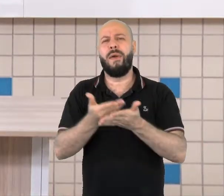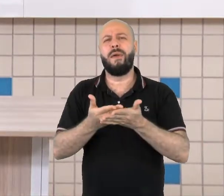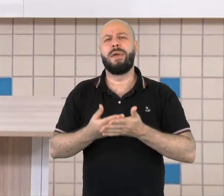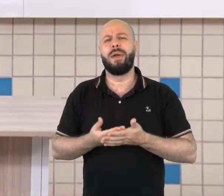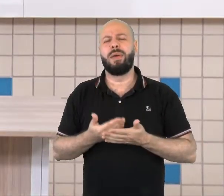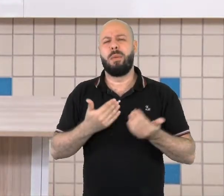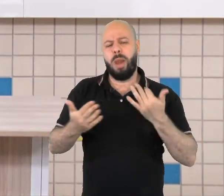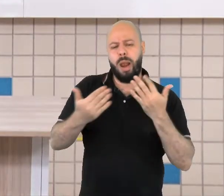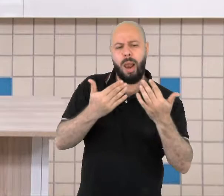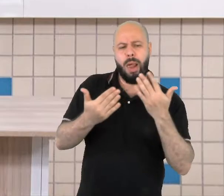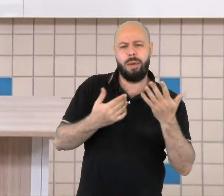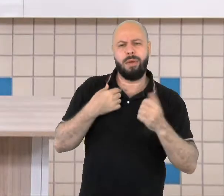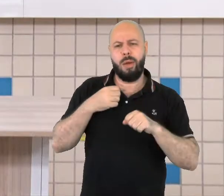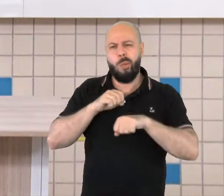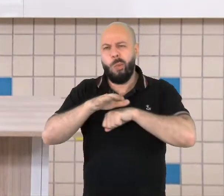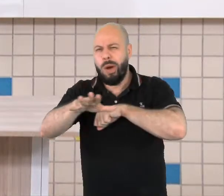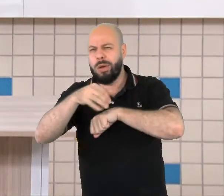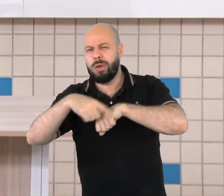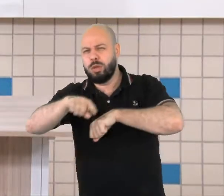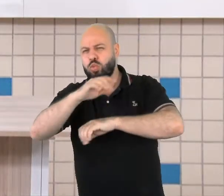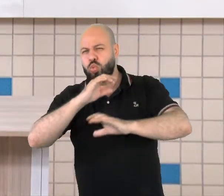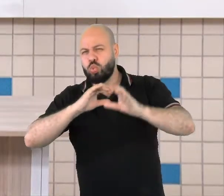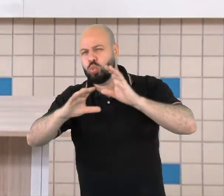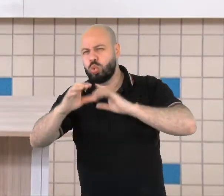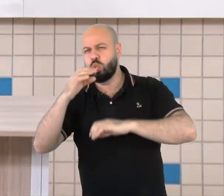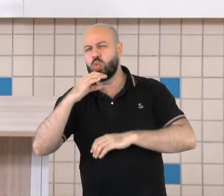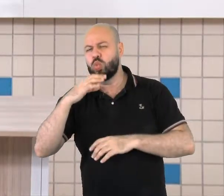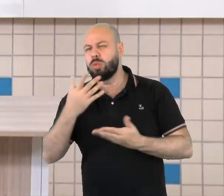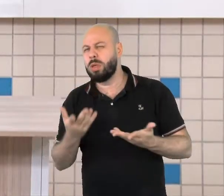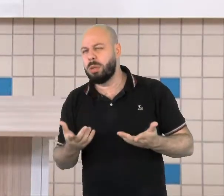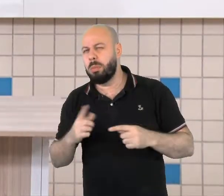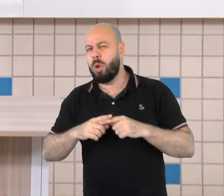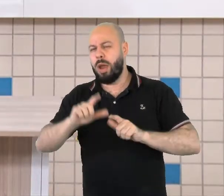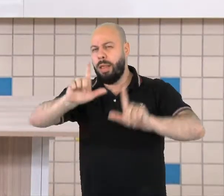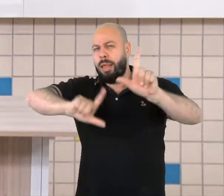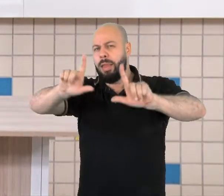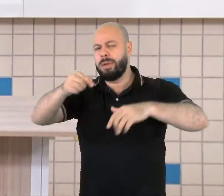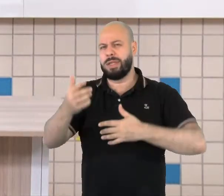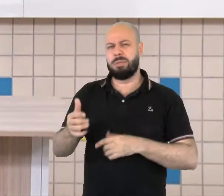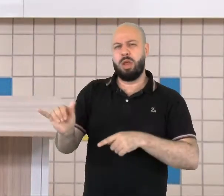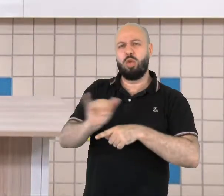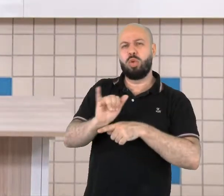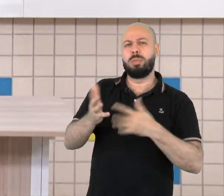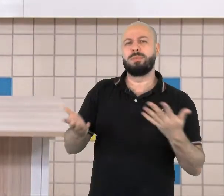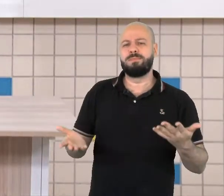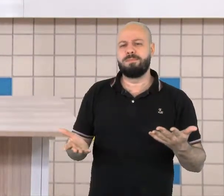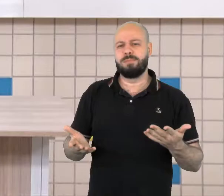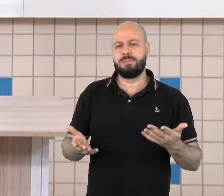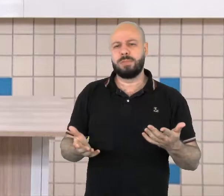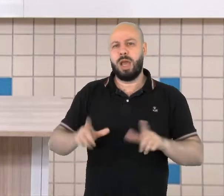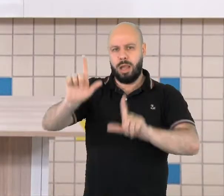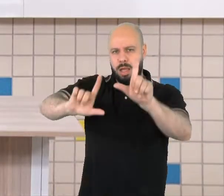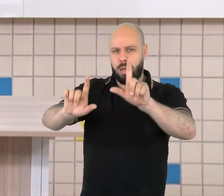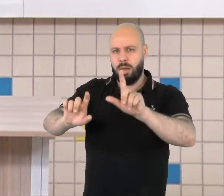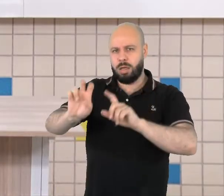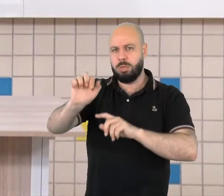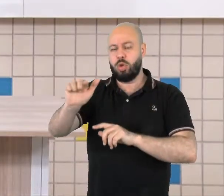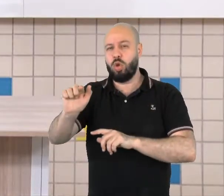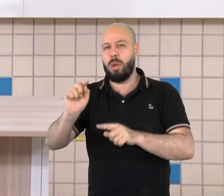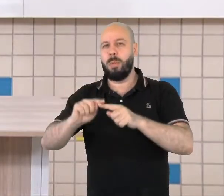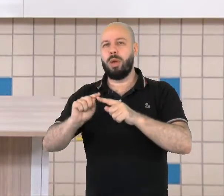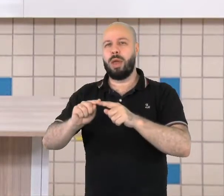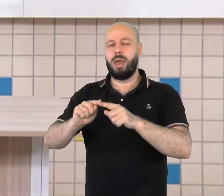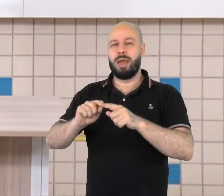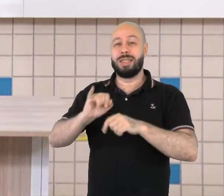conversando aqui, e eu estou passando os conhecimentos, por que ela passa na televisão e ela fica no YouTube? Ela está na televisão, para quem não consegue